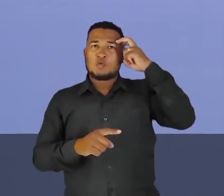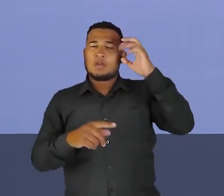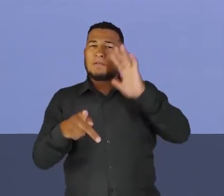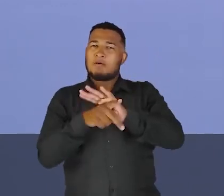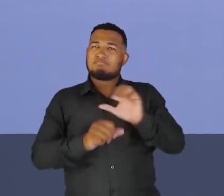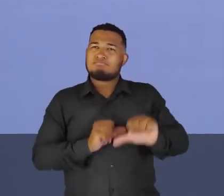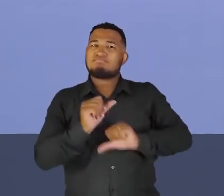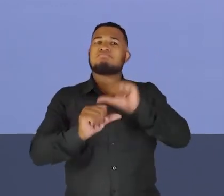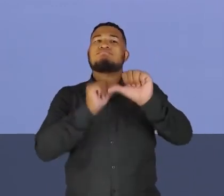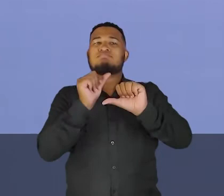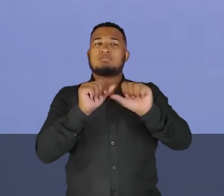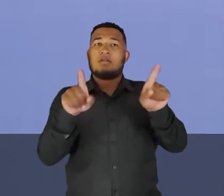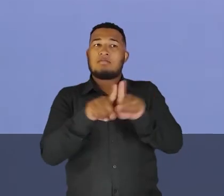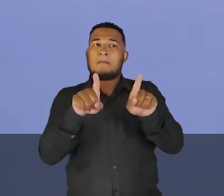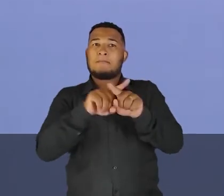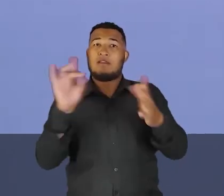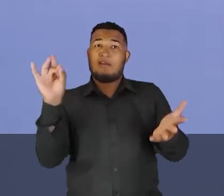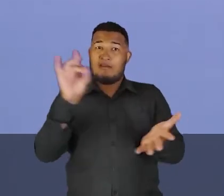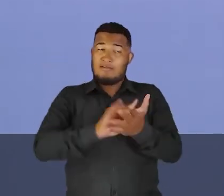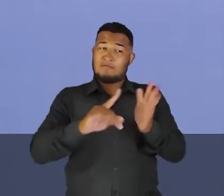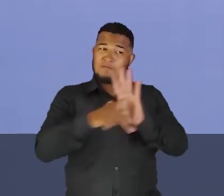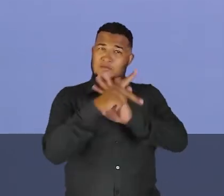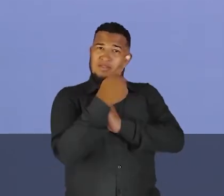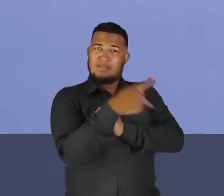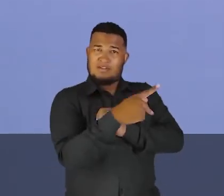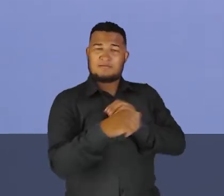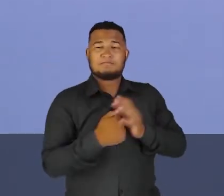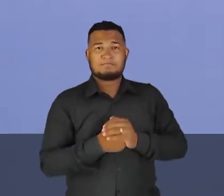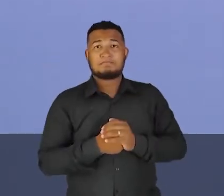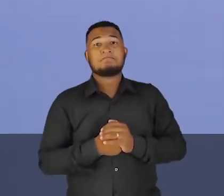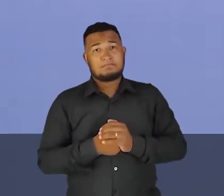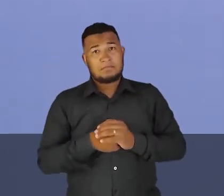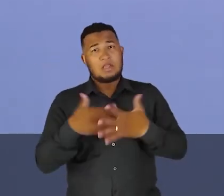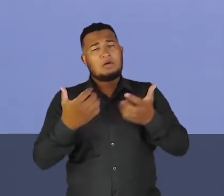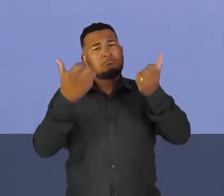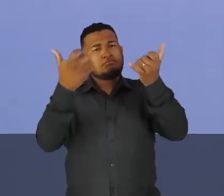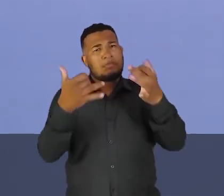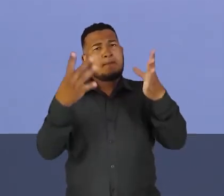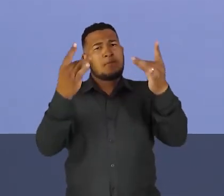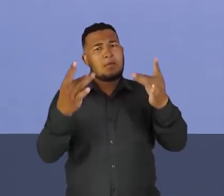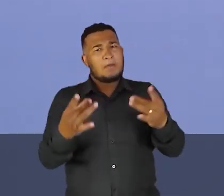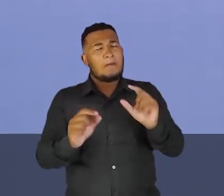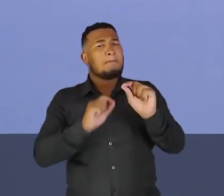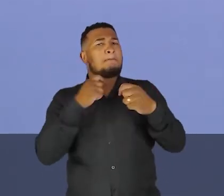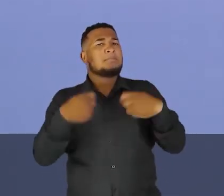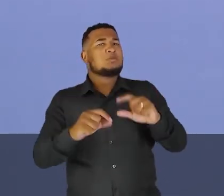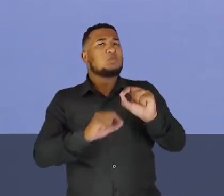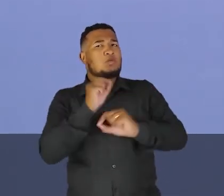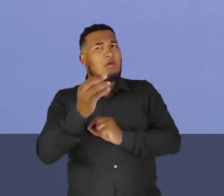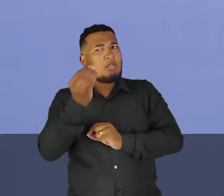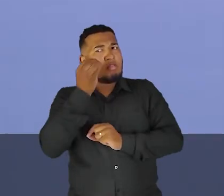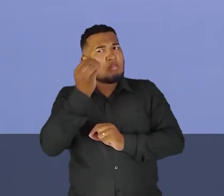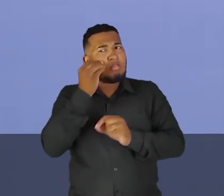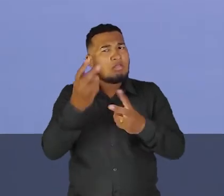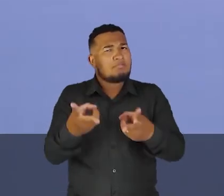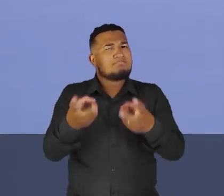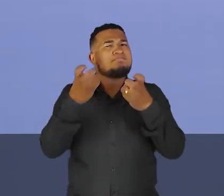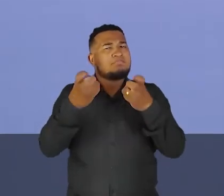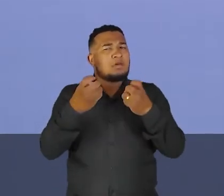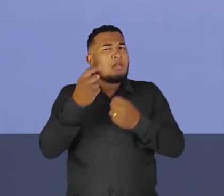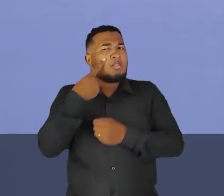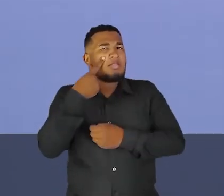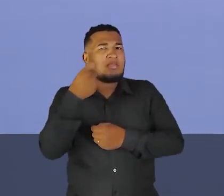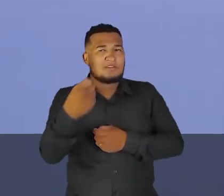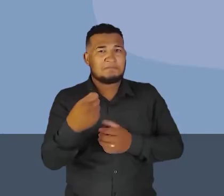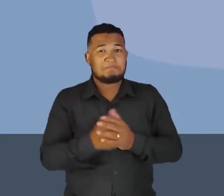transformação da realidade deles, tá? Então, para a gente poder falar sobre isso, a gente precisa, né, tentar observar isso de uma forma mais